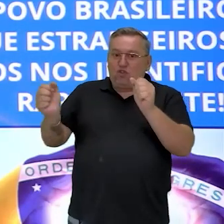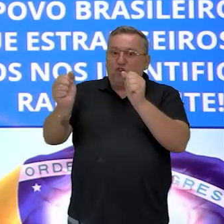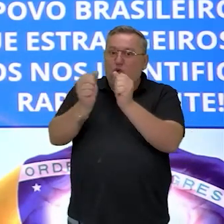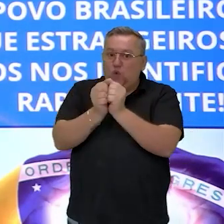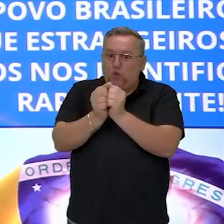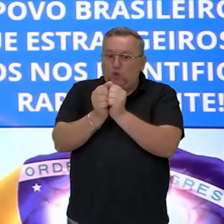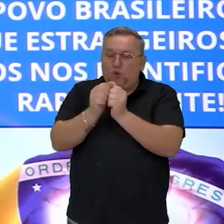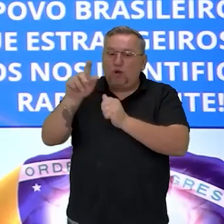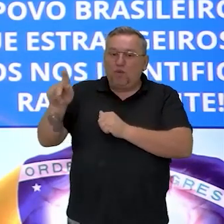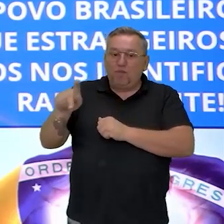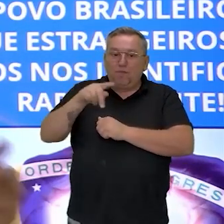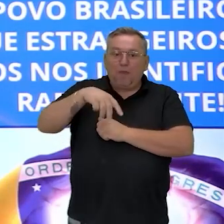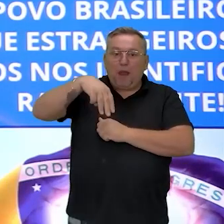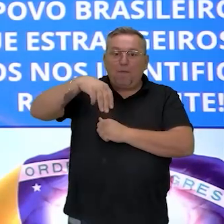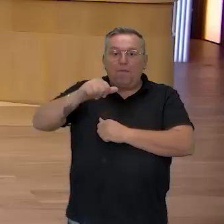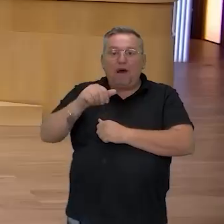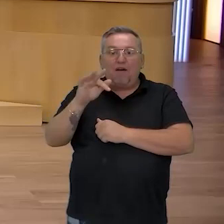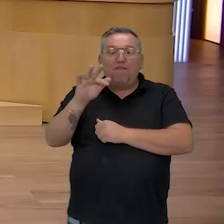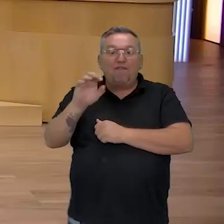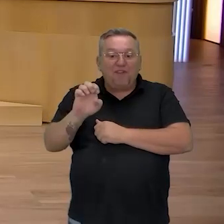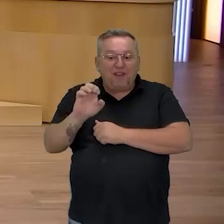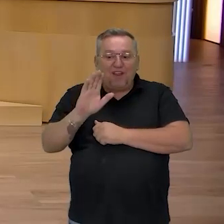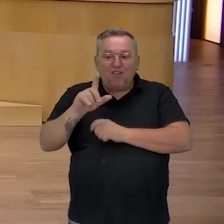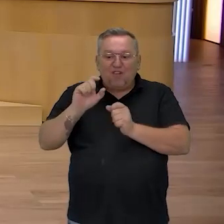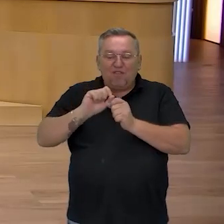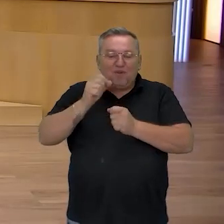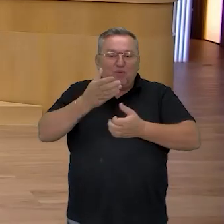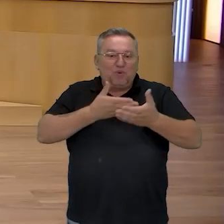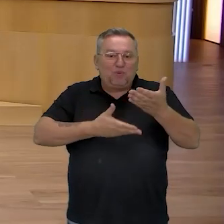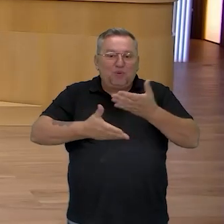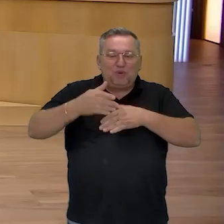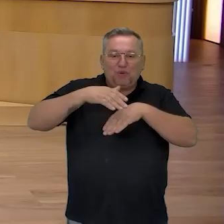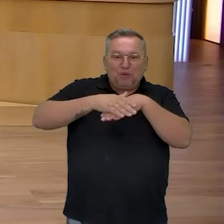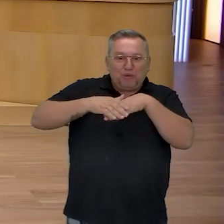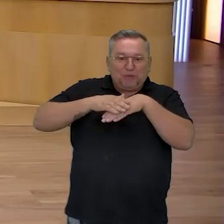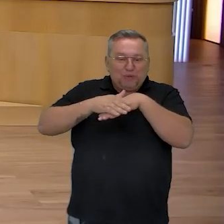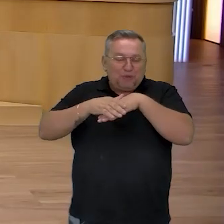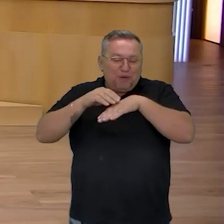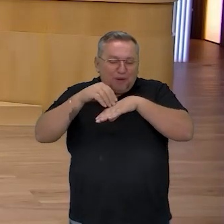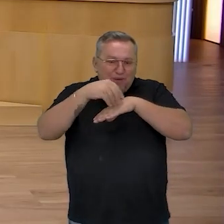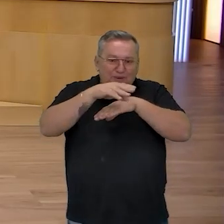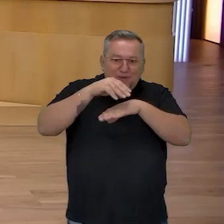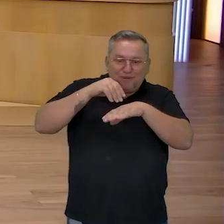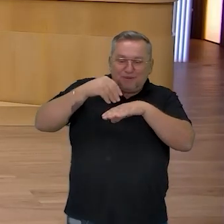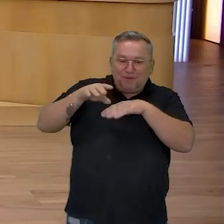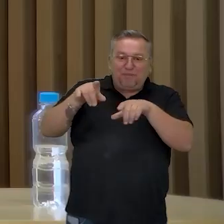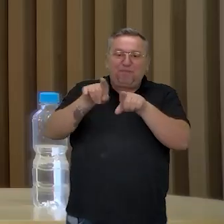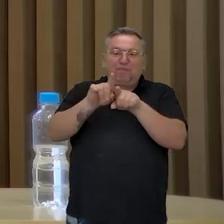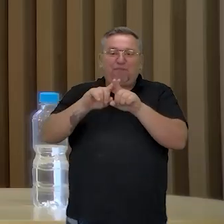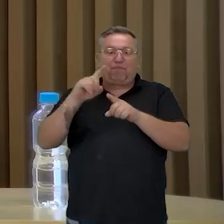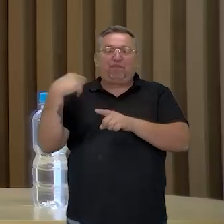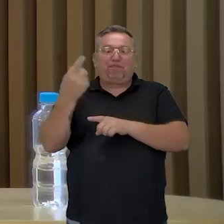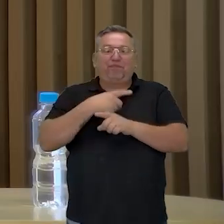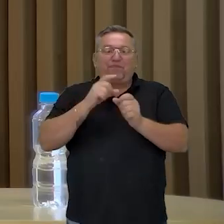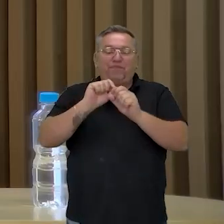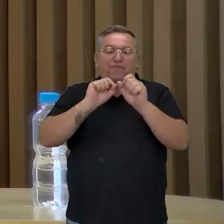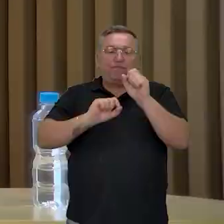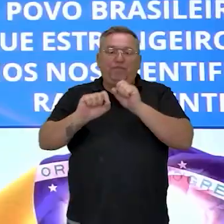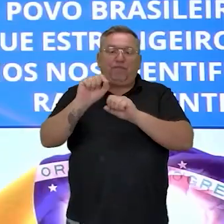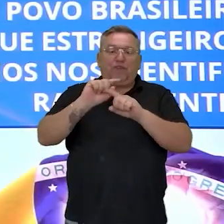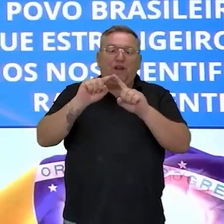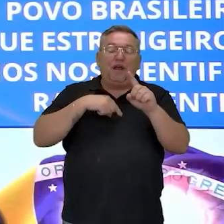simultaneamente a professora Mafê já vai trocando uma ideia, dando os pontos dela e a gente vai fazendo